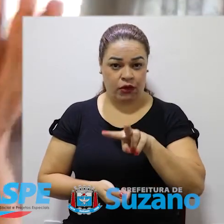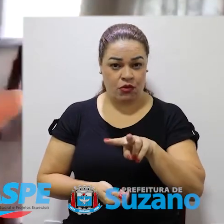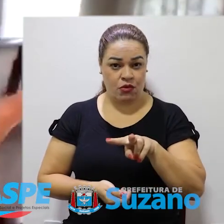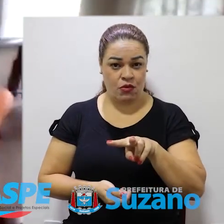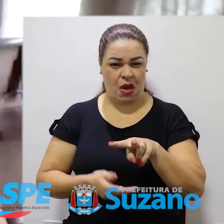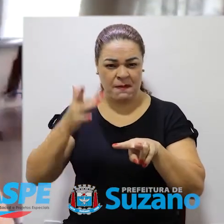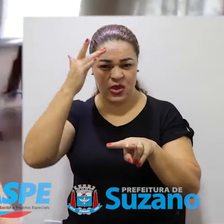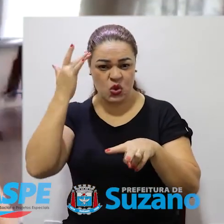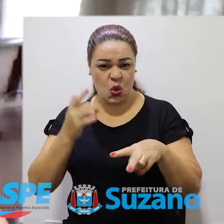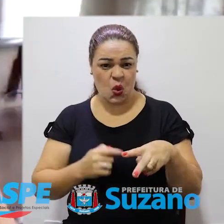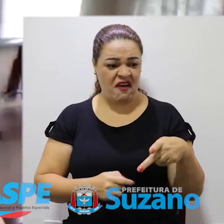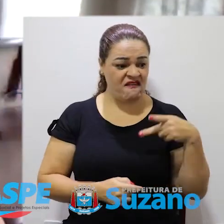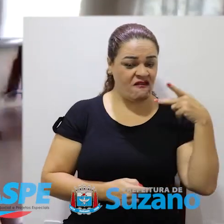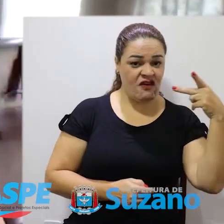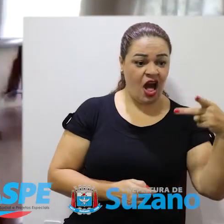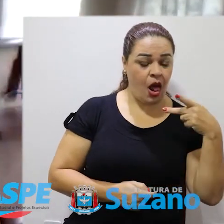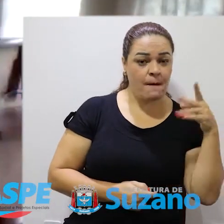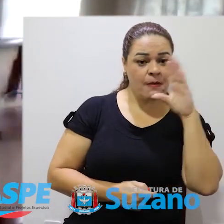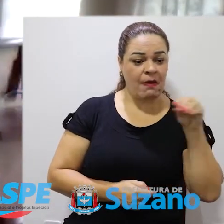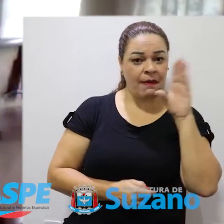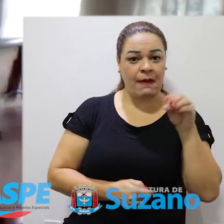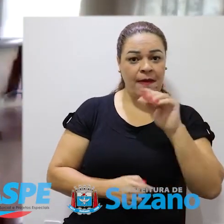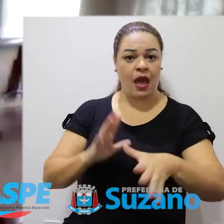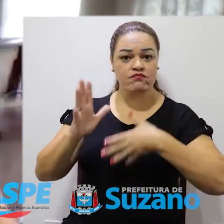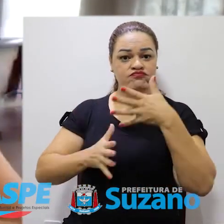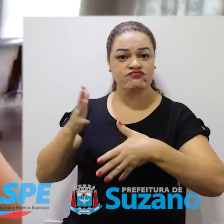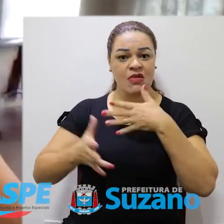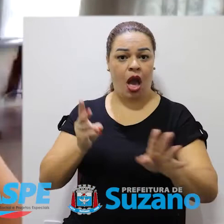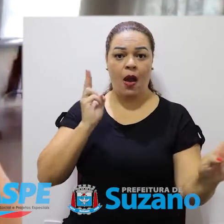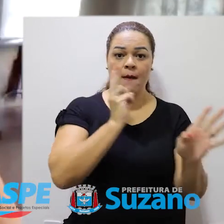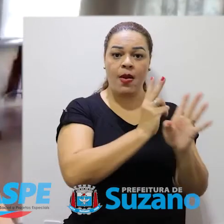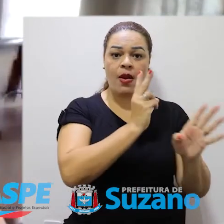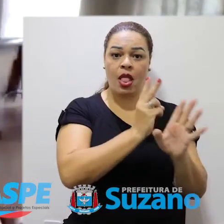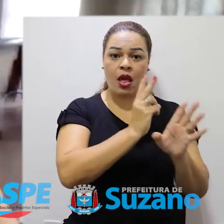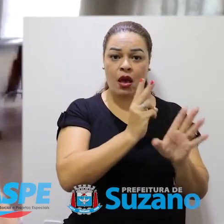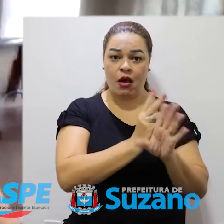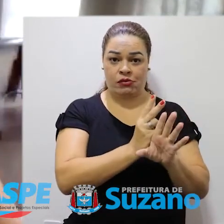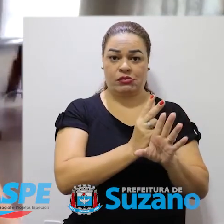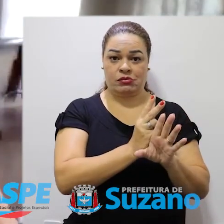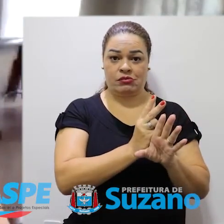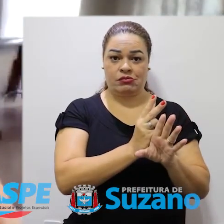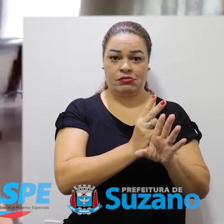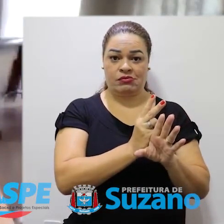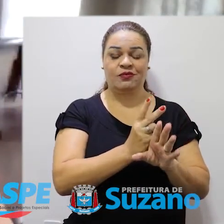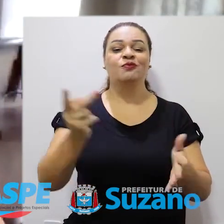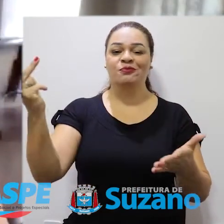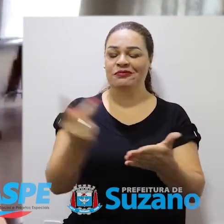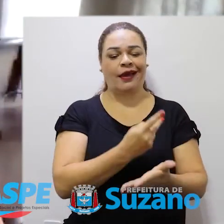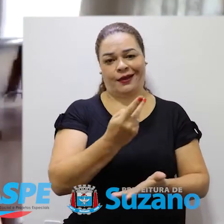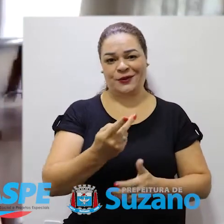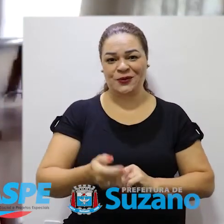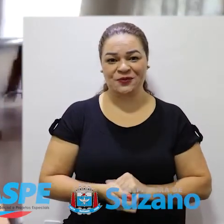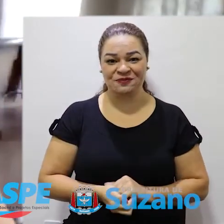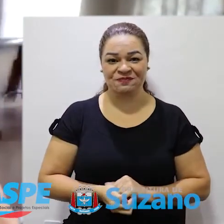fazendo isso, falando, e ao mesmo tempo usando língua de sinais, ela não